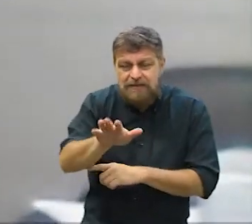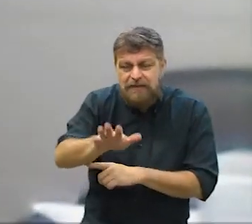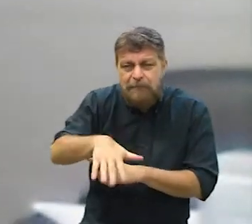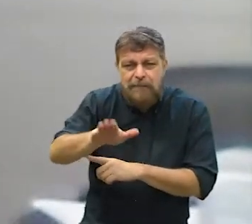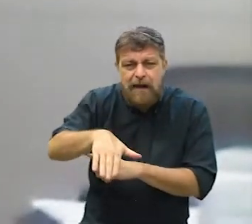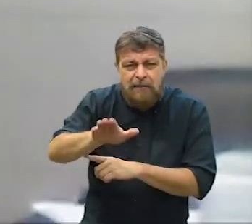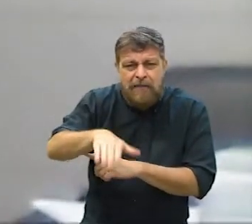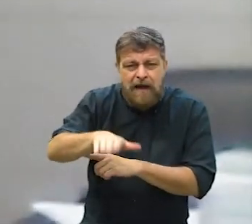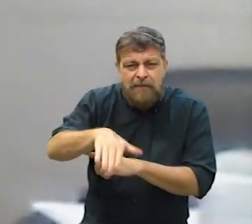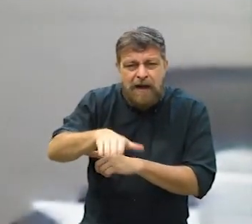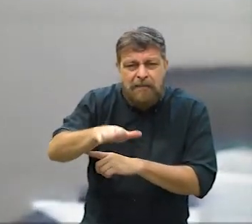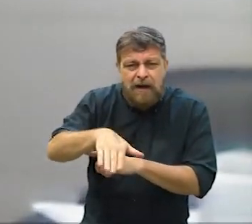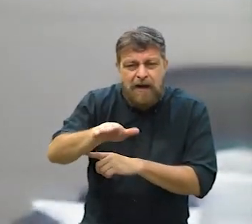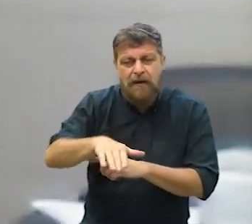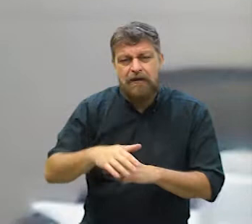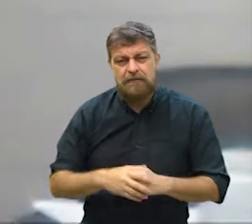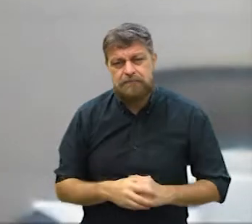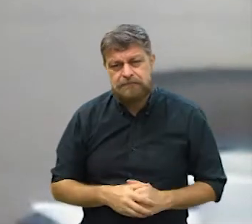vai despencar o preço,